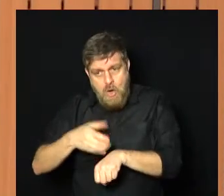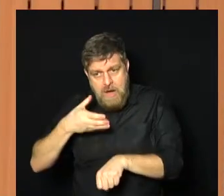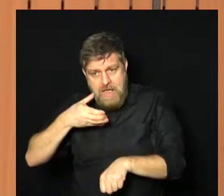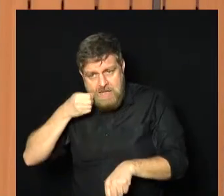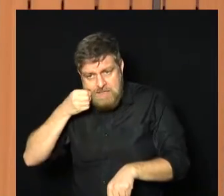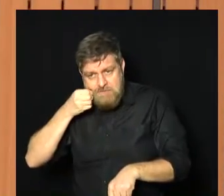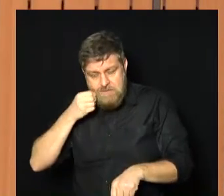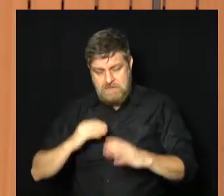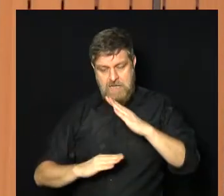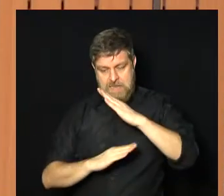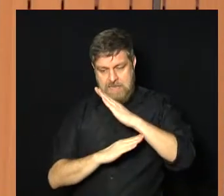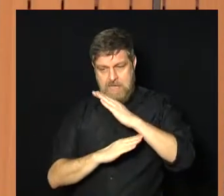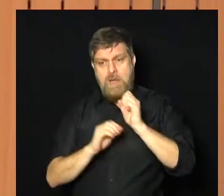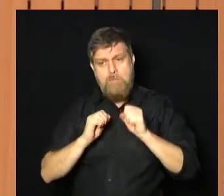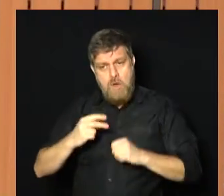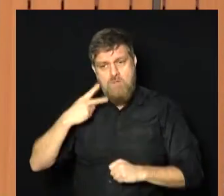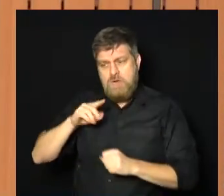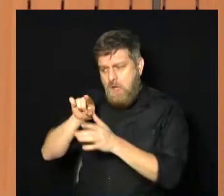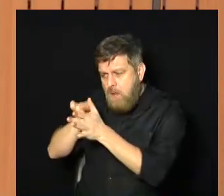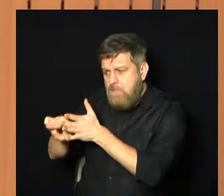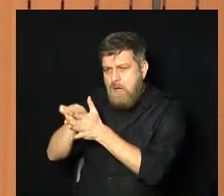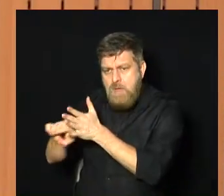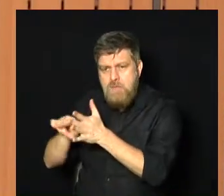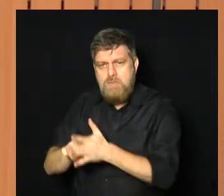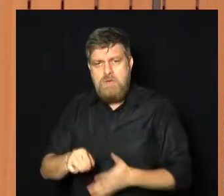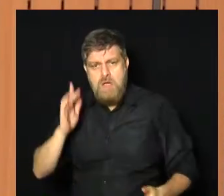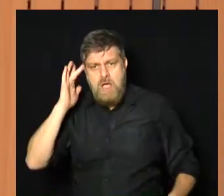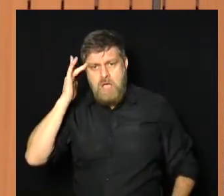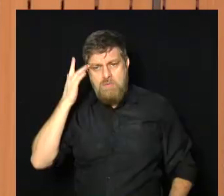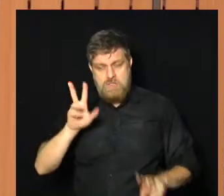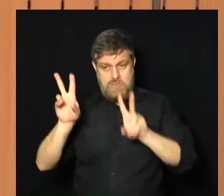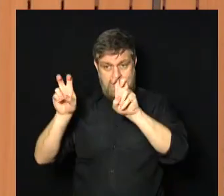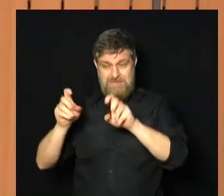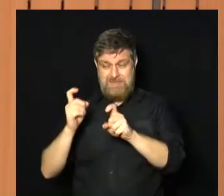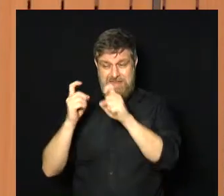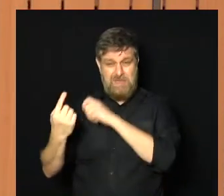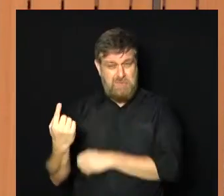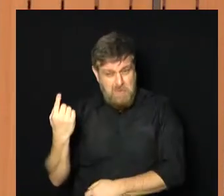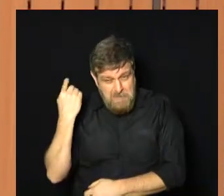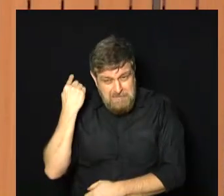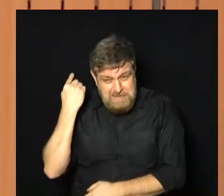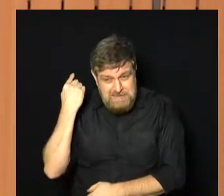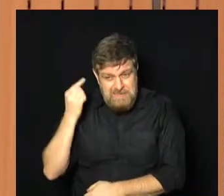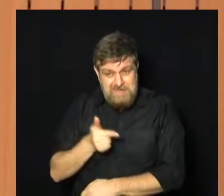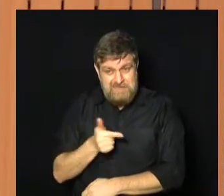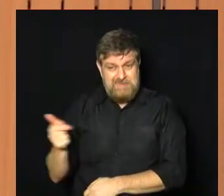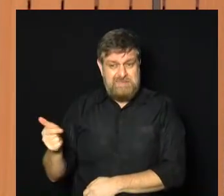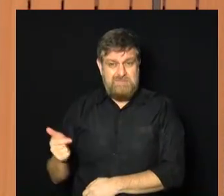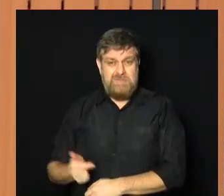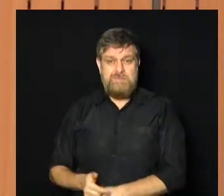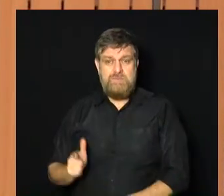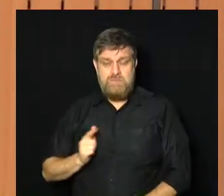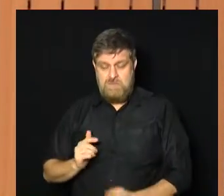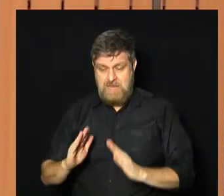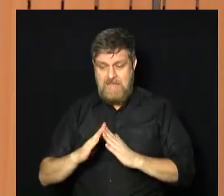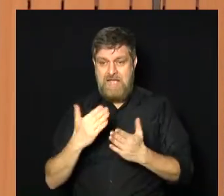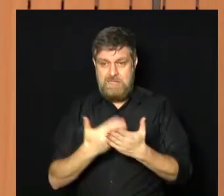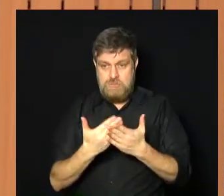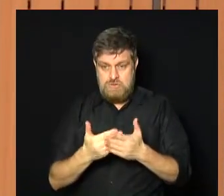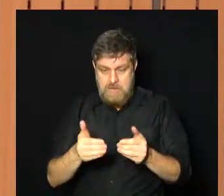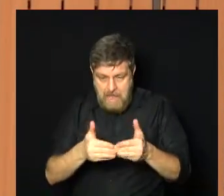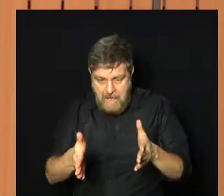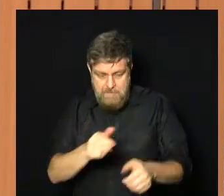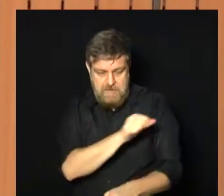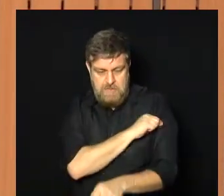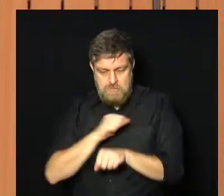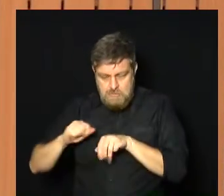adequados, em momentos importantes. E eu considero que tanto o tema da semana passada, que é o tema do possível retorno, que graças